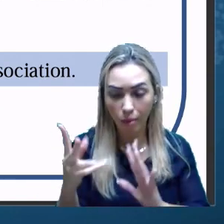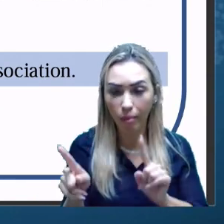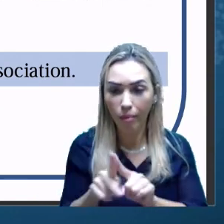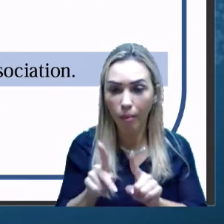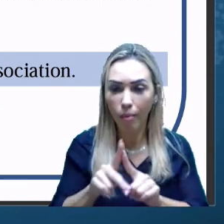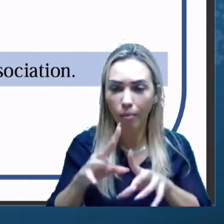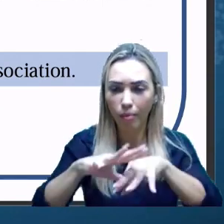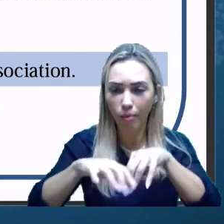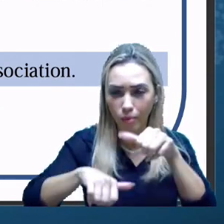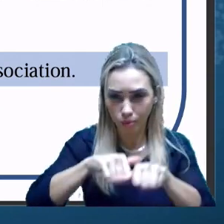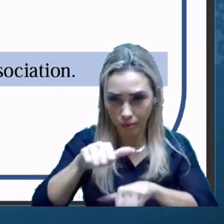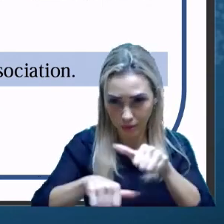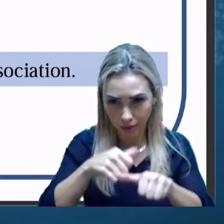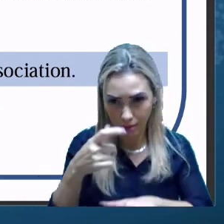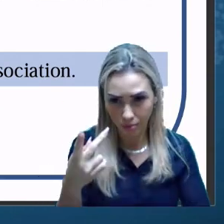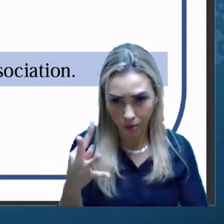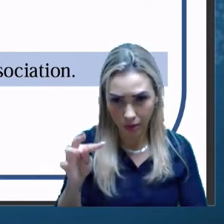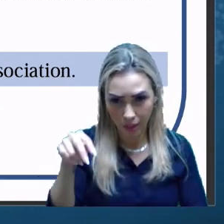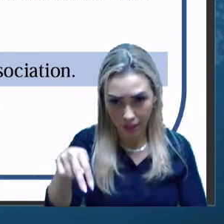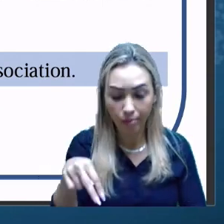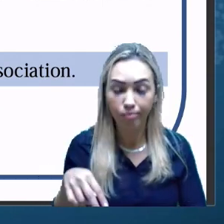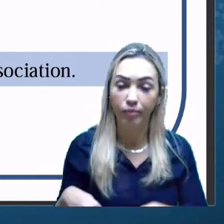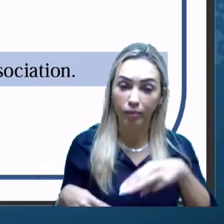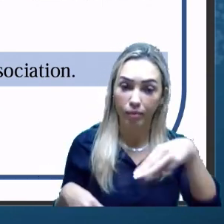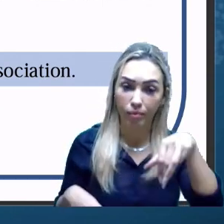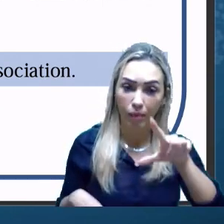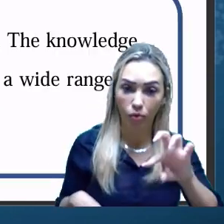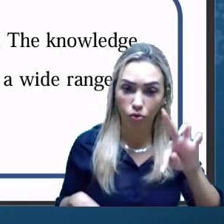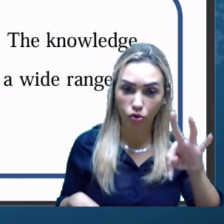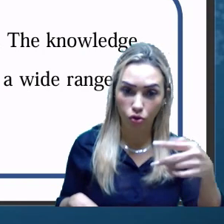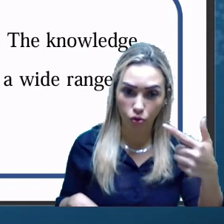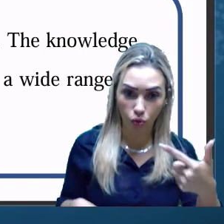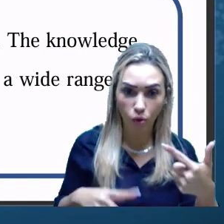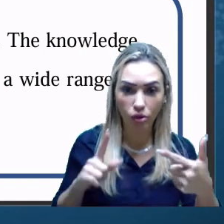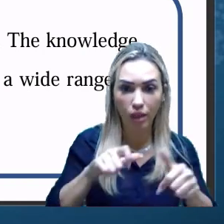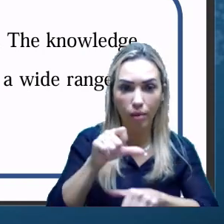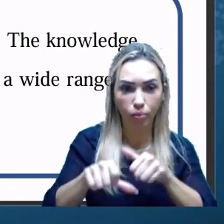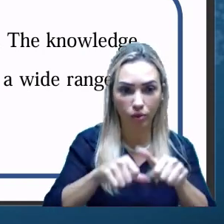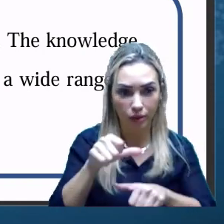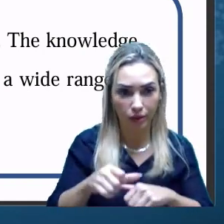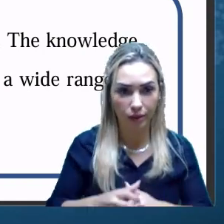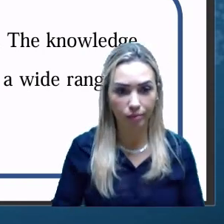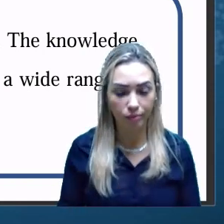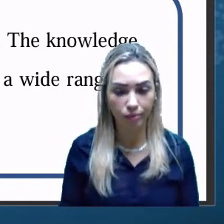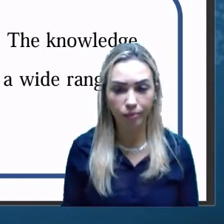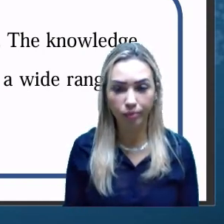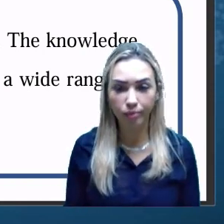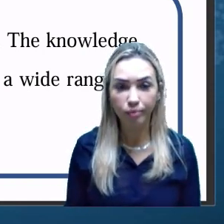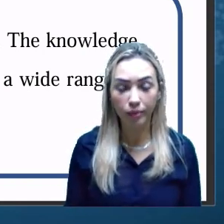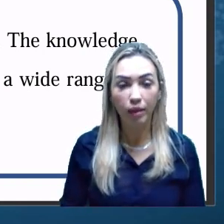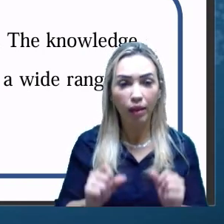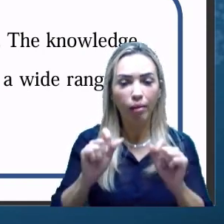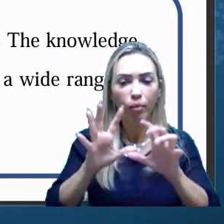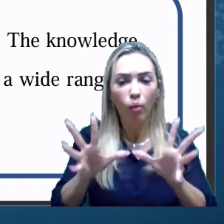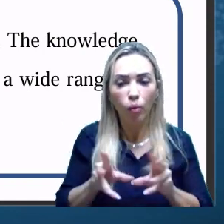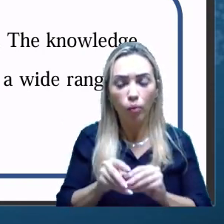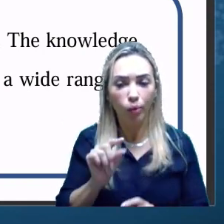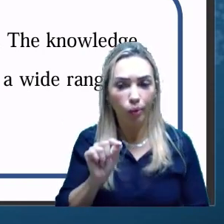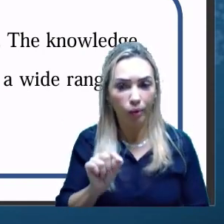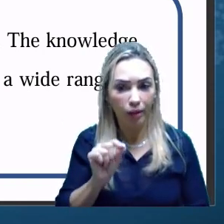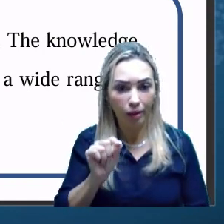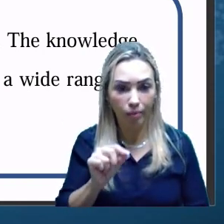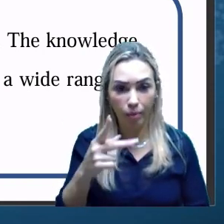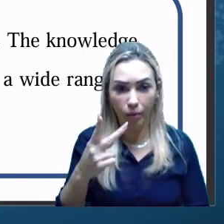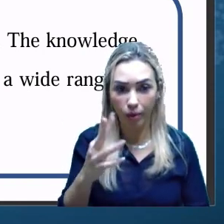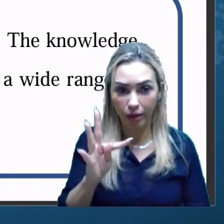e a temperatura de melting 2 associada à dissociação desses oligômeros. Podemos concluir, então, que as proteínas